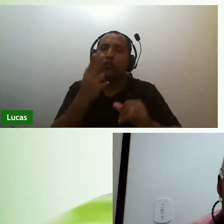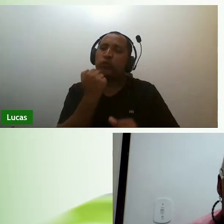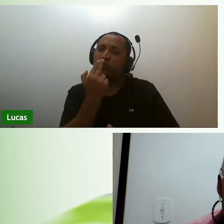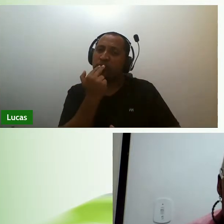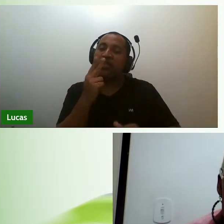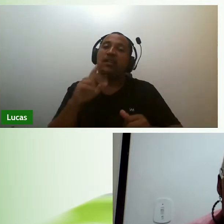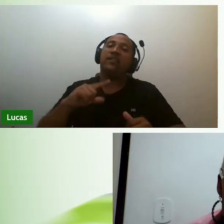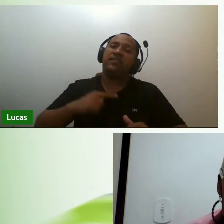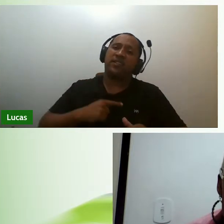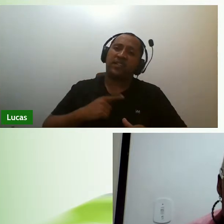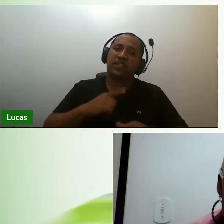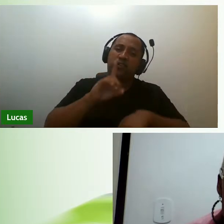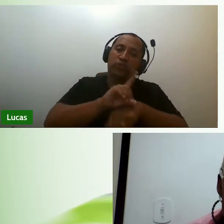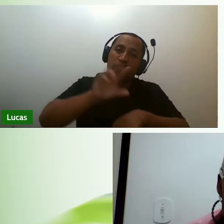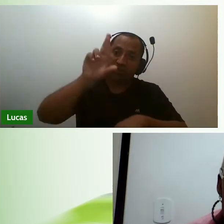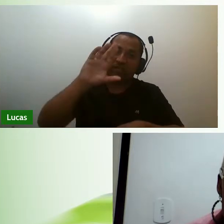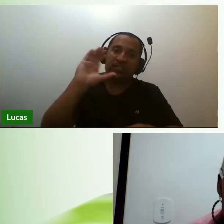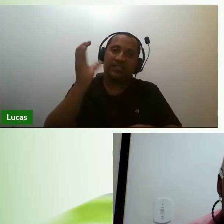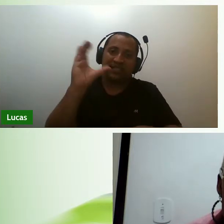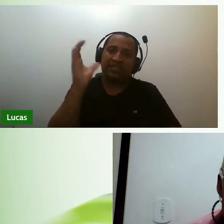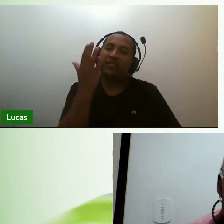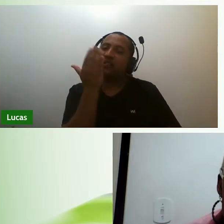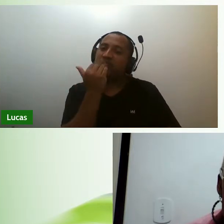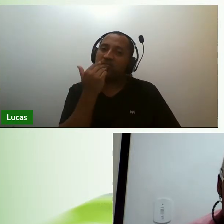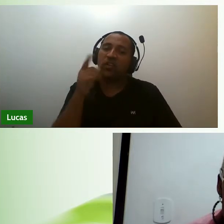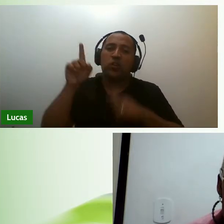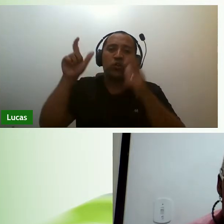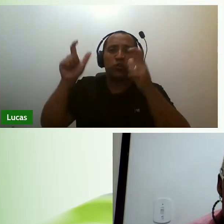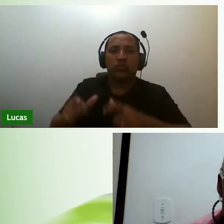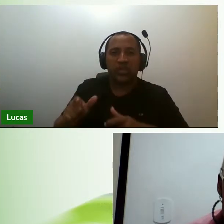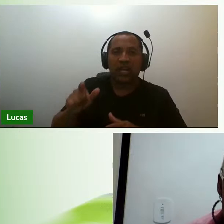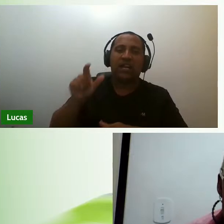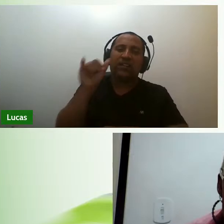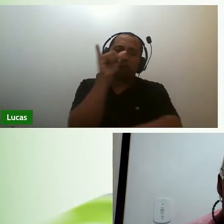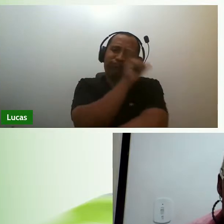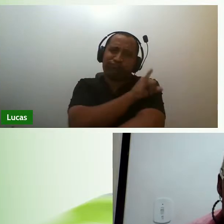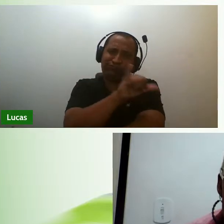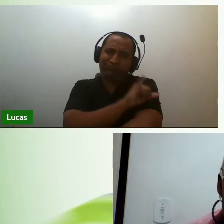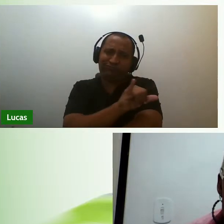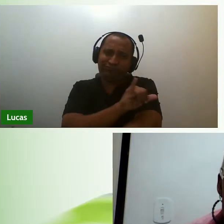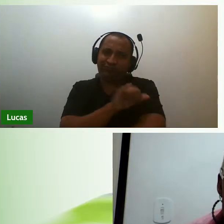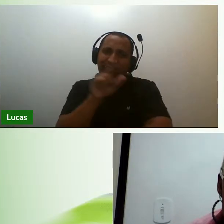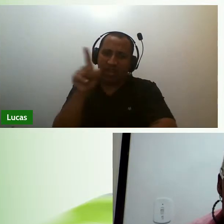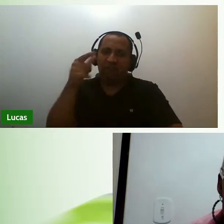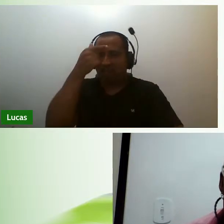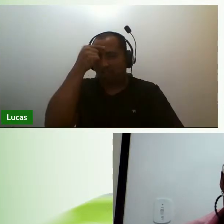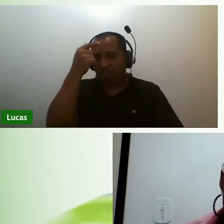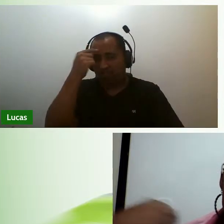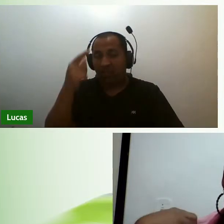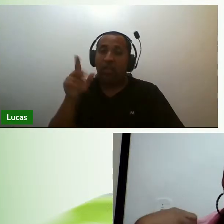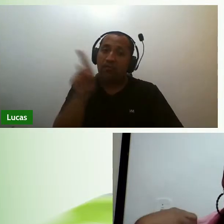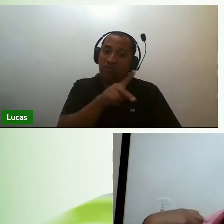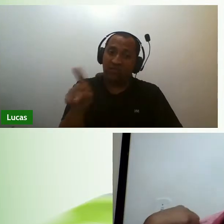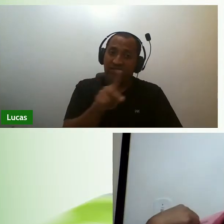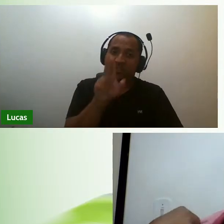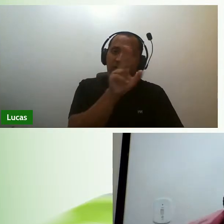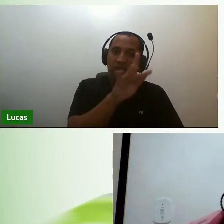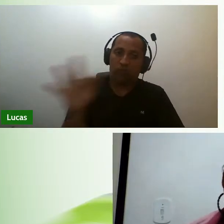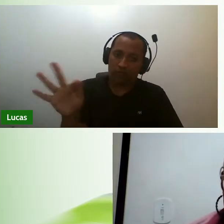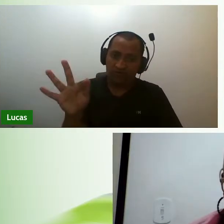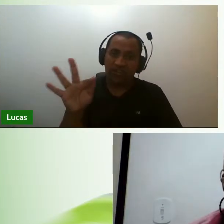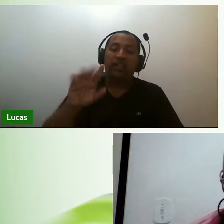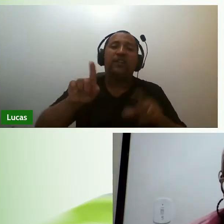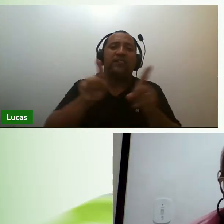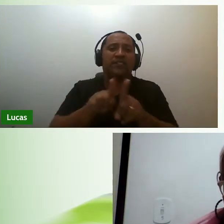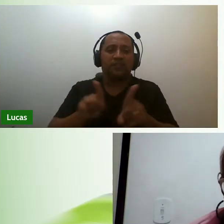em Ciências de Alimentos pela Universidade Federal do Rio de Janeiro. É professora da Universidade Federal Fluminense, onde atua na graduação